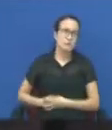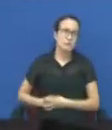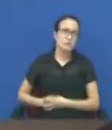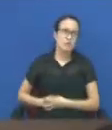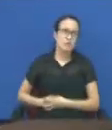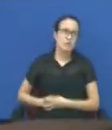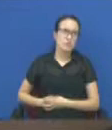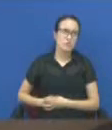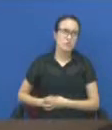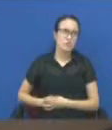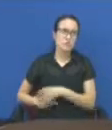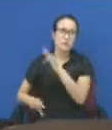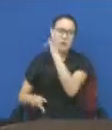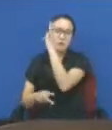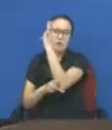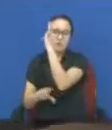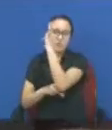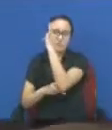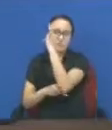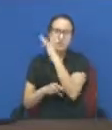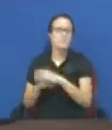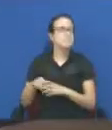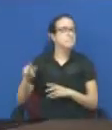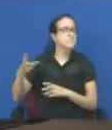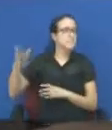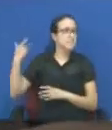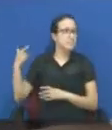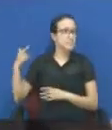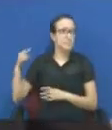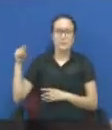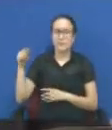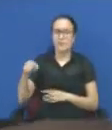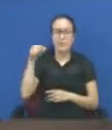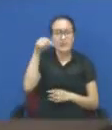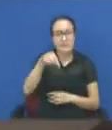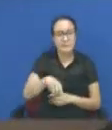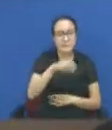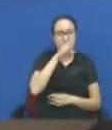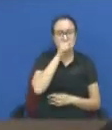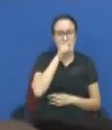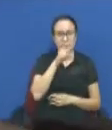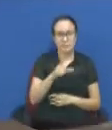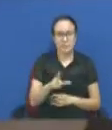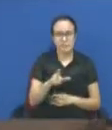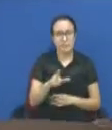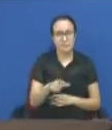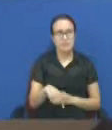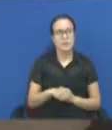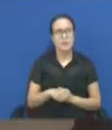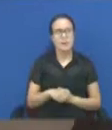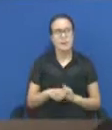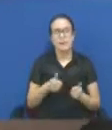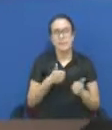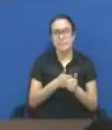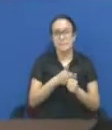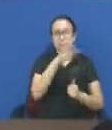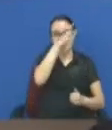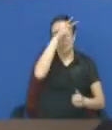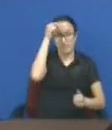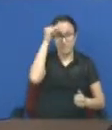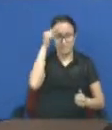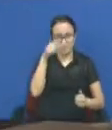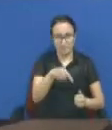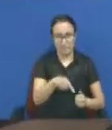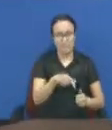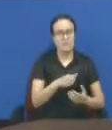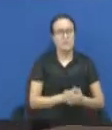Poupa tempo. Vai ser aqui no pátio. Né? Aliás, é muito importante essa vara